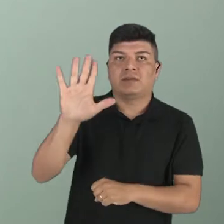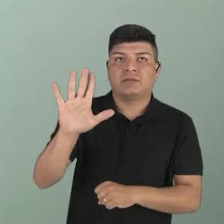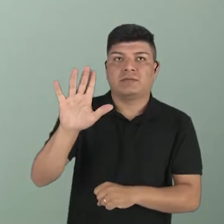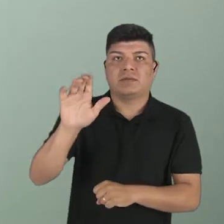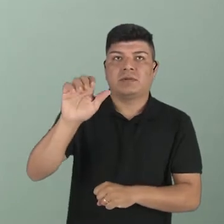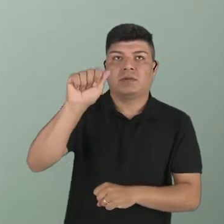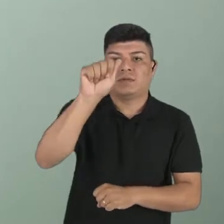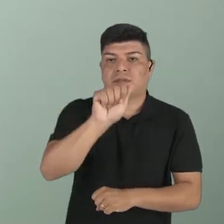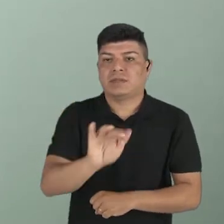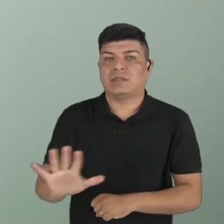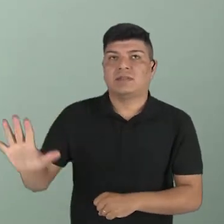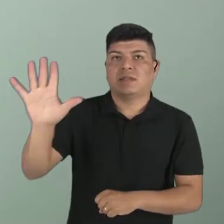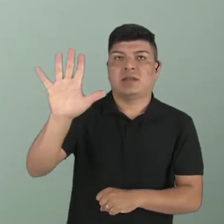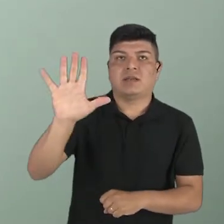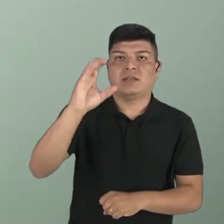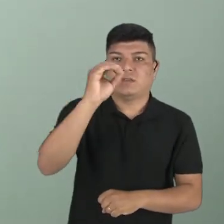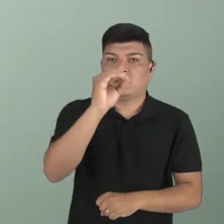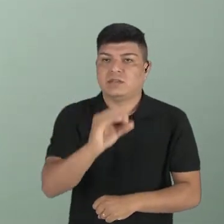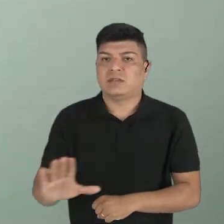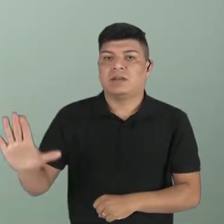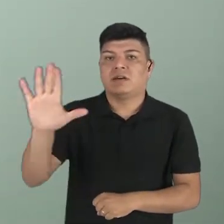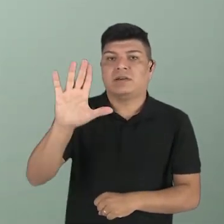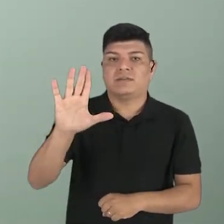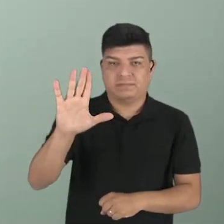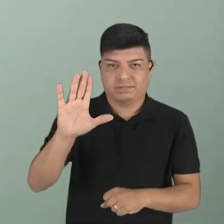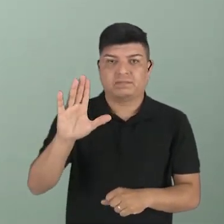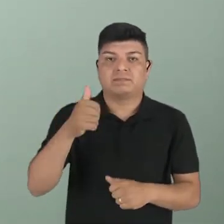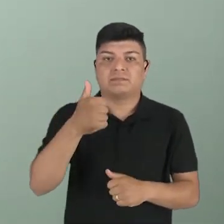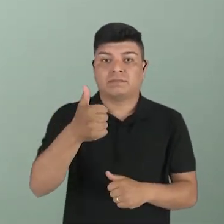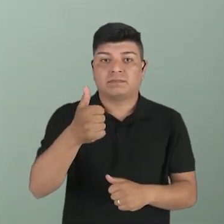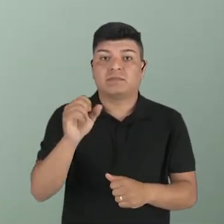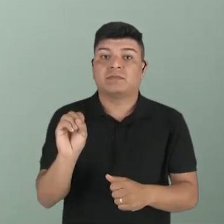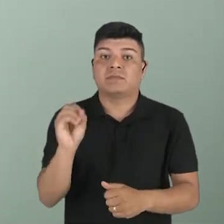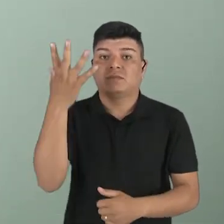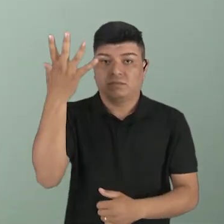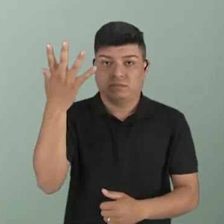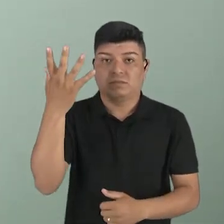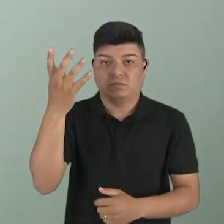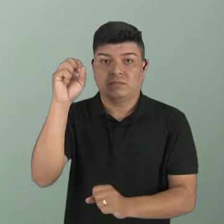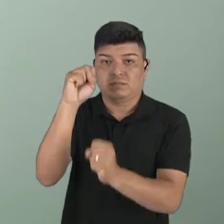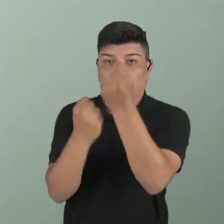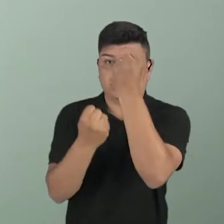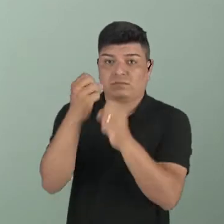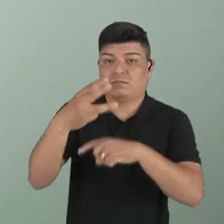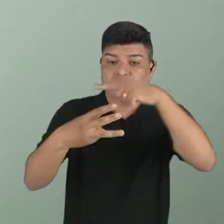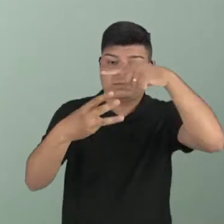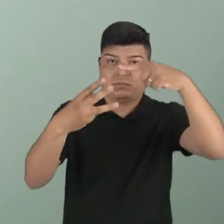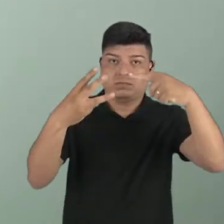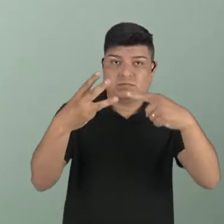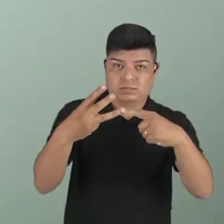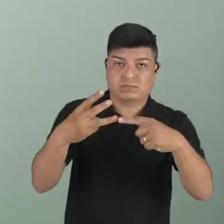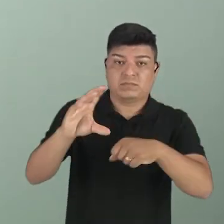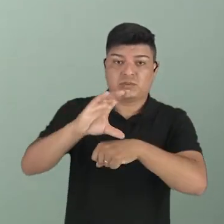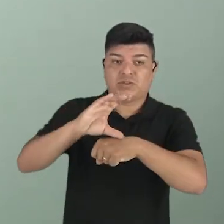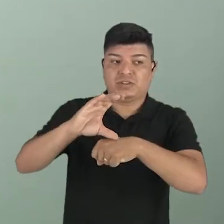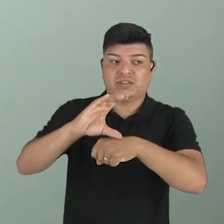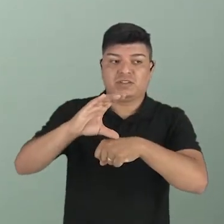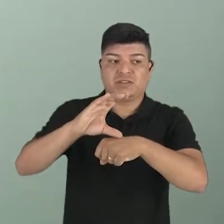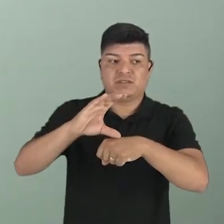Europa, Ásia e na Oceania. Então nós vamos falar do impacto da industrialização nesses três continentes, tá